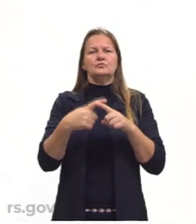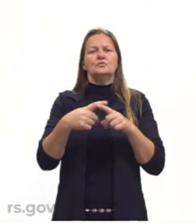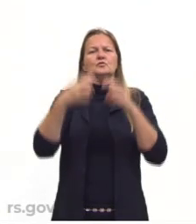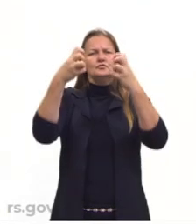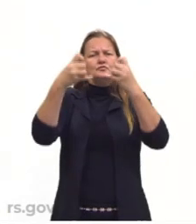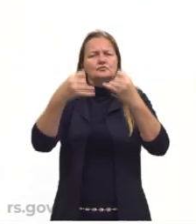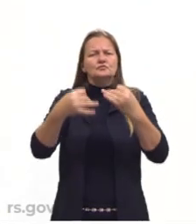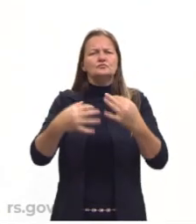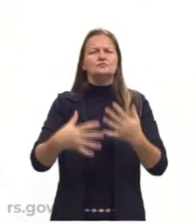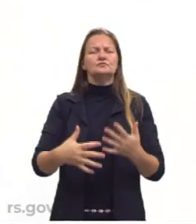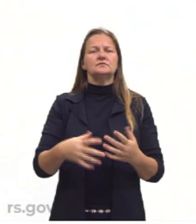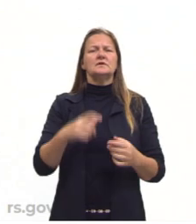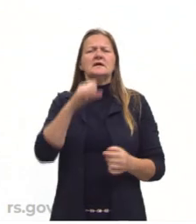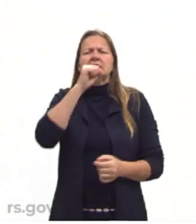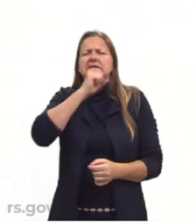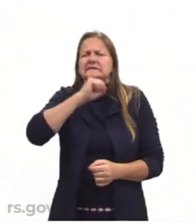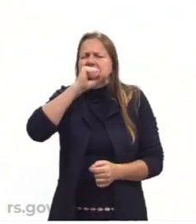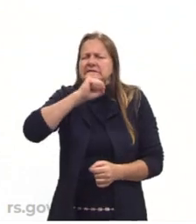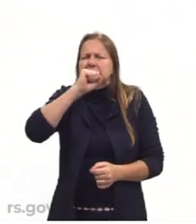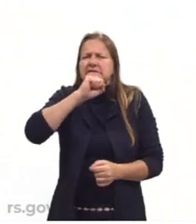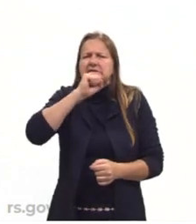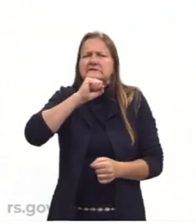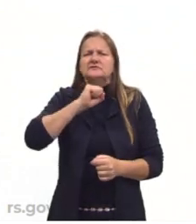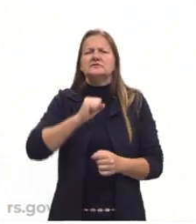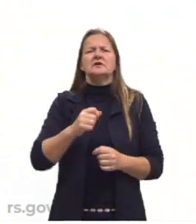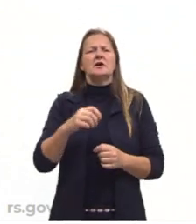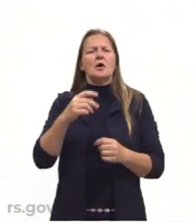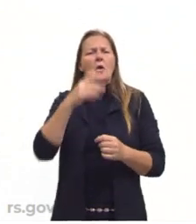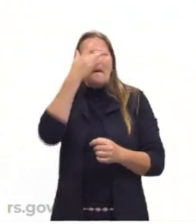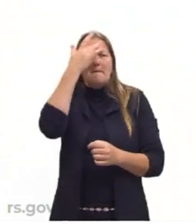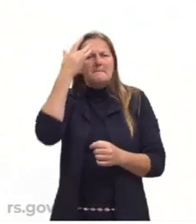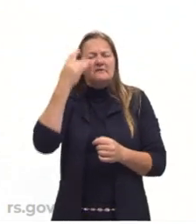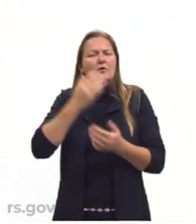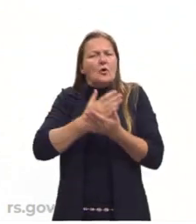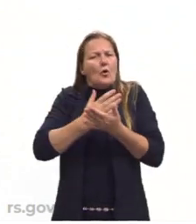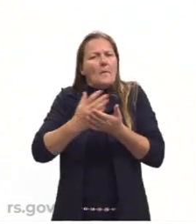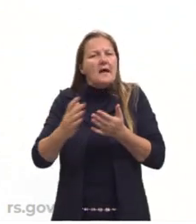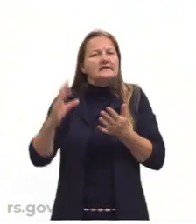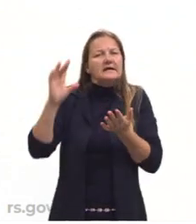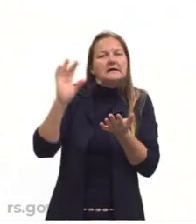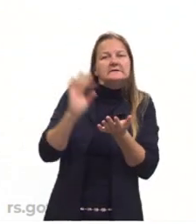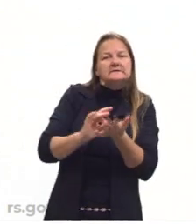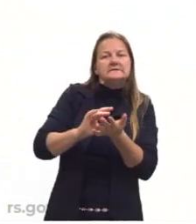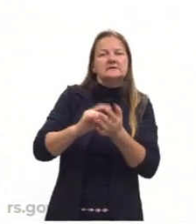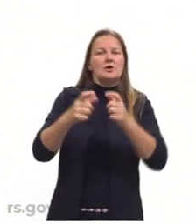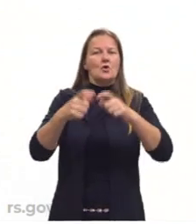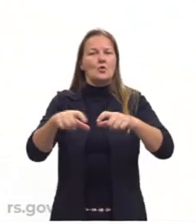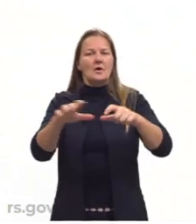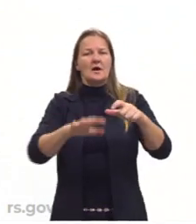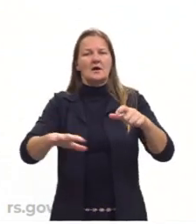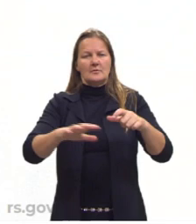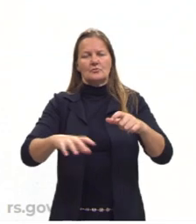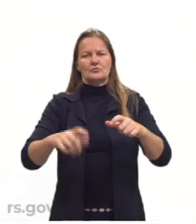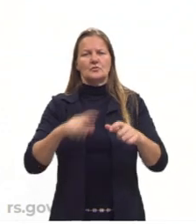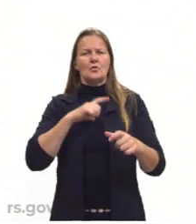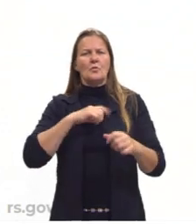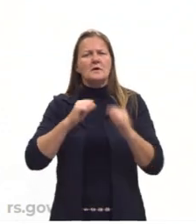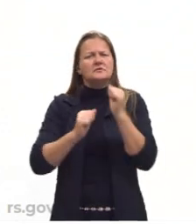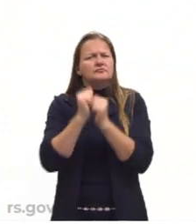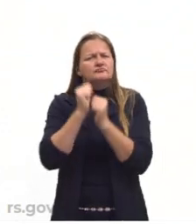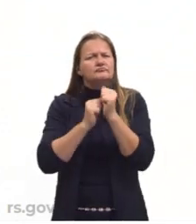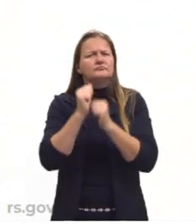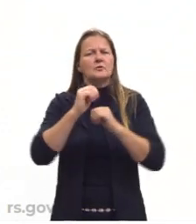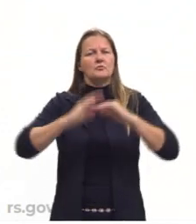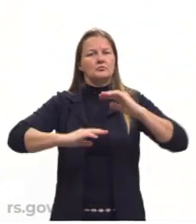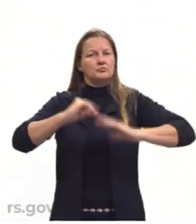é aquela super antiga Né desde que o homem começa a se fixar então nos locais ele começa a exercer